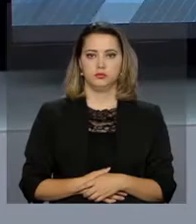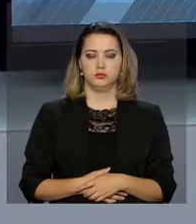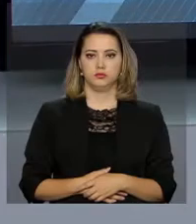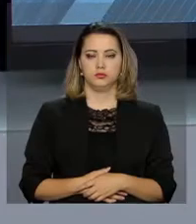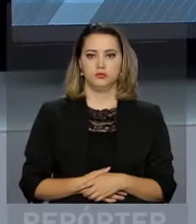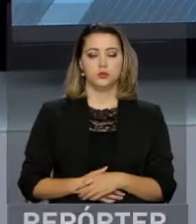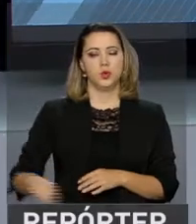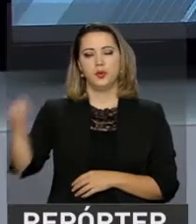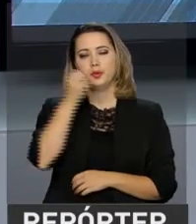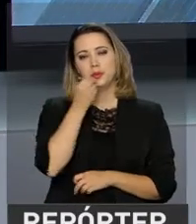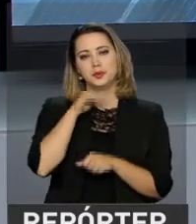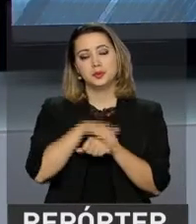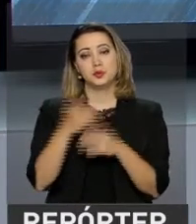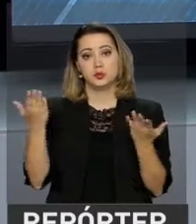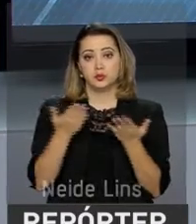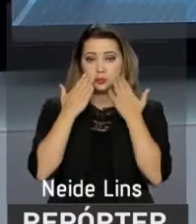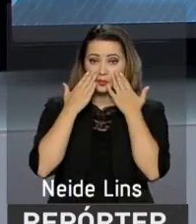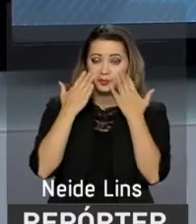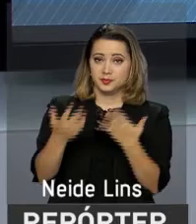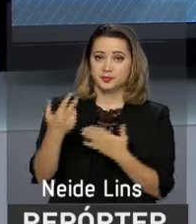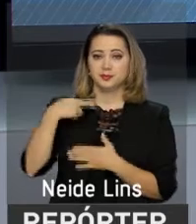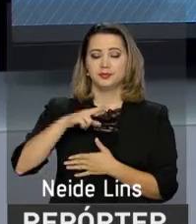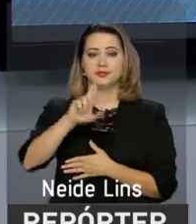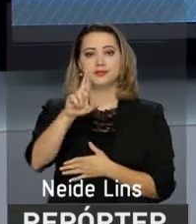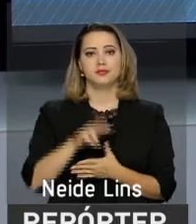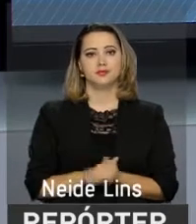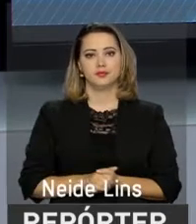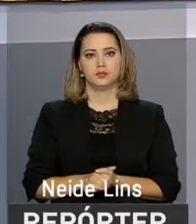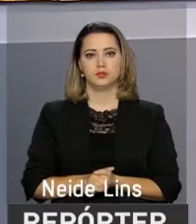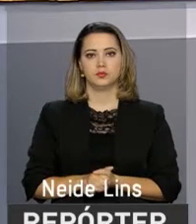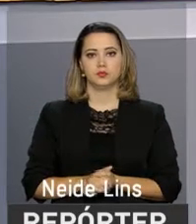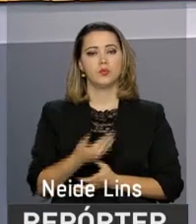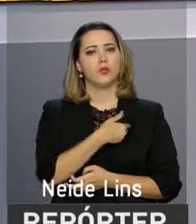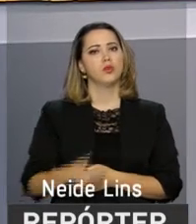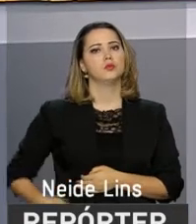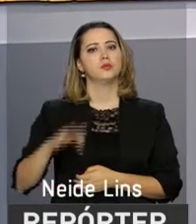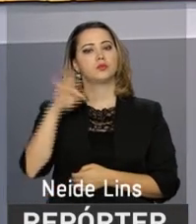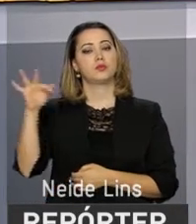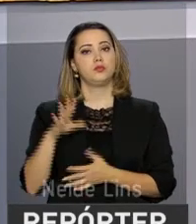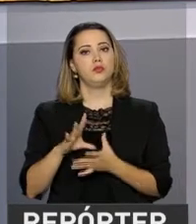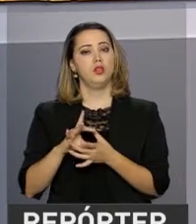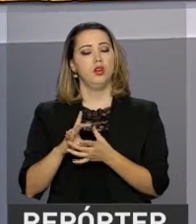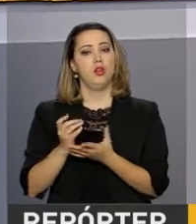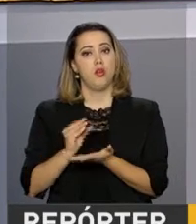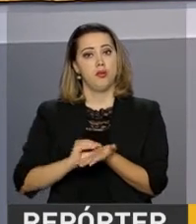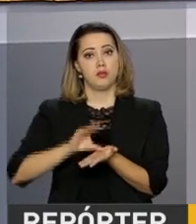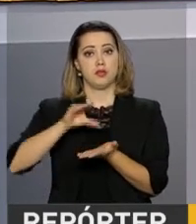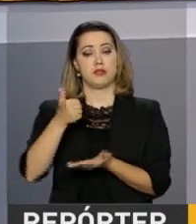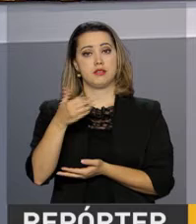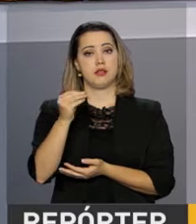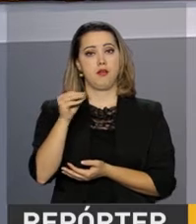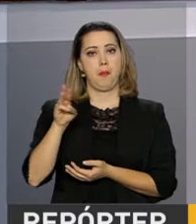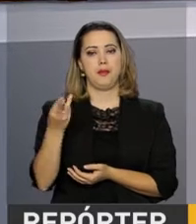olá boa noite começa agora mais uma edição do repórter nbr o governo federal liberou 100 milhões de reais